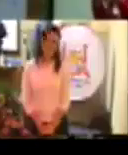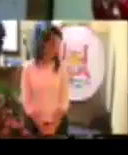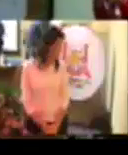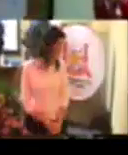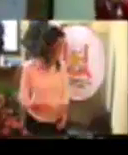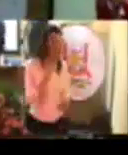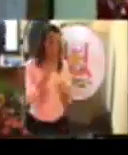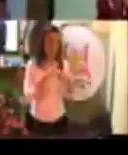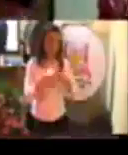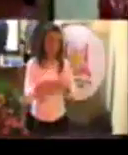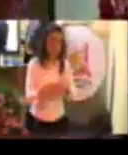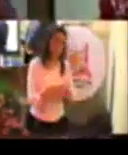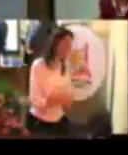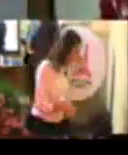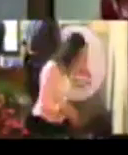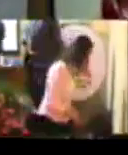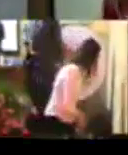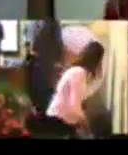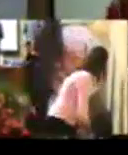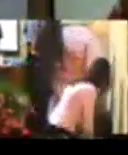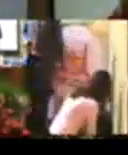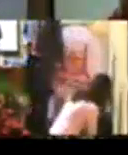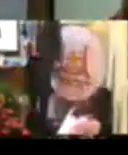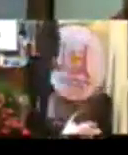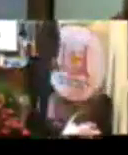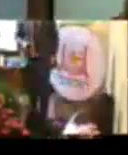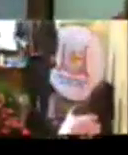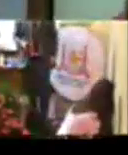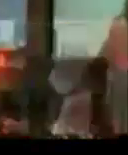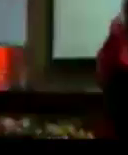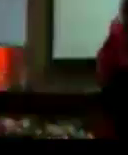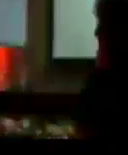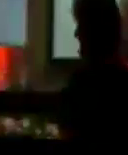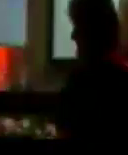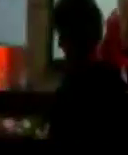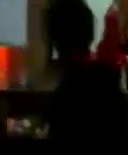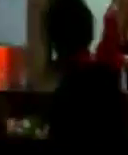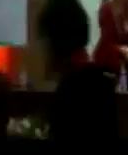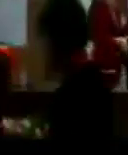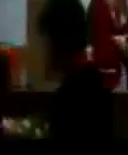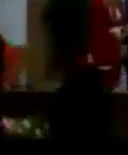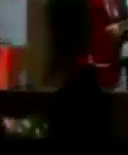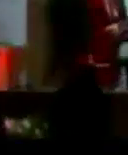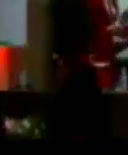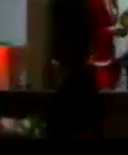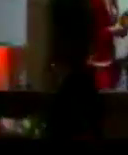Boa noite a todos.